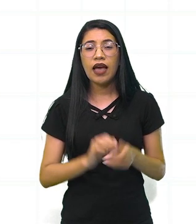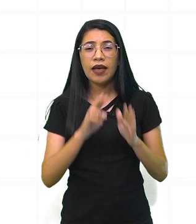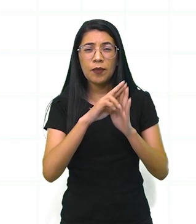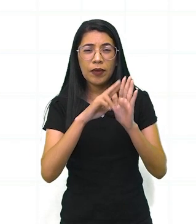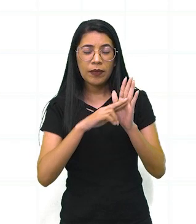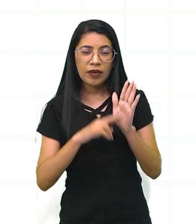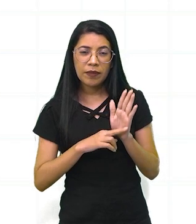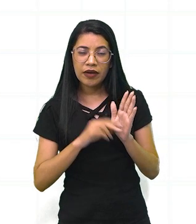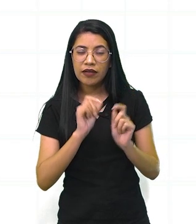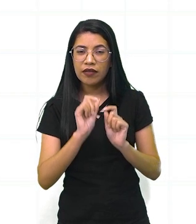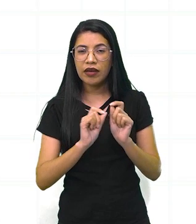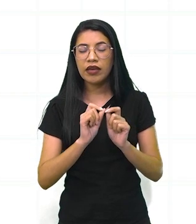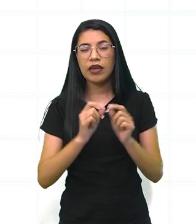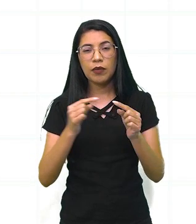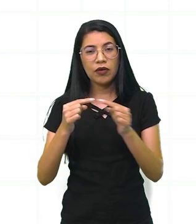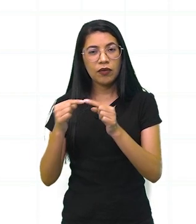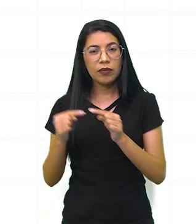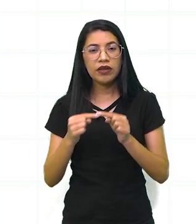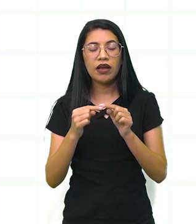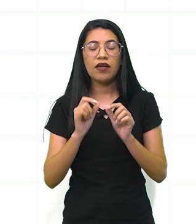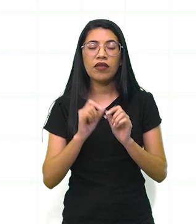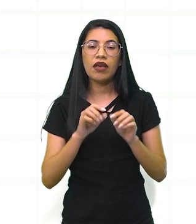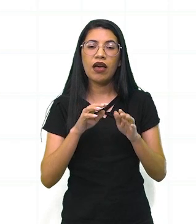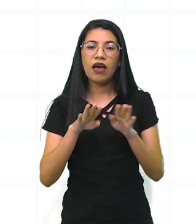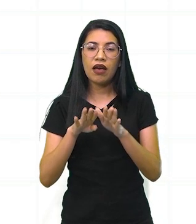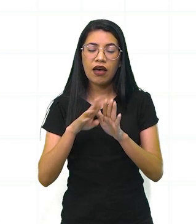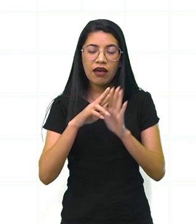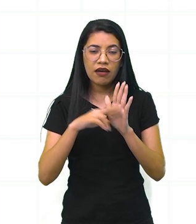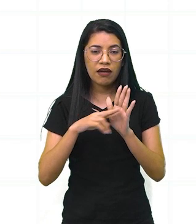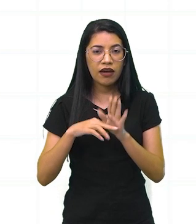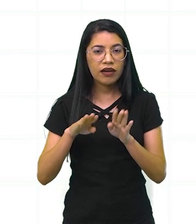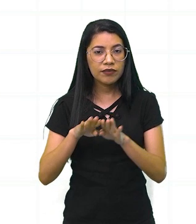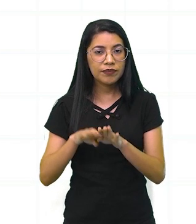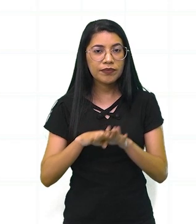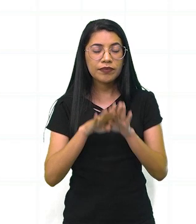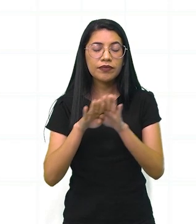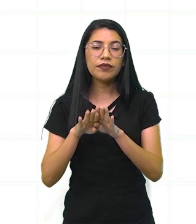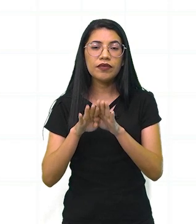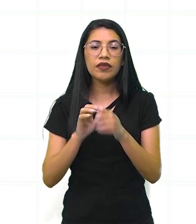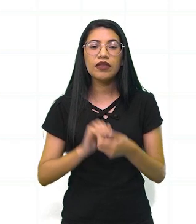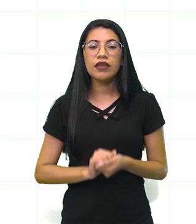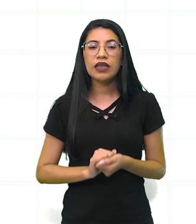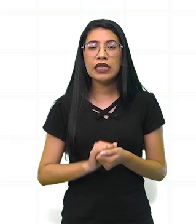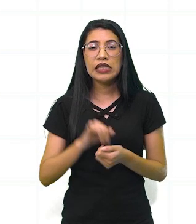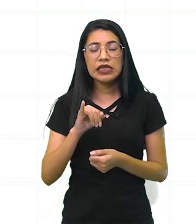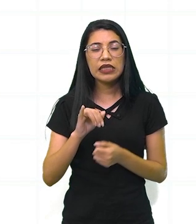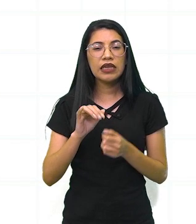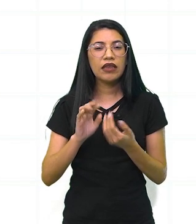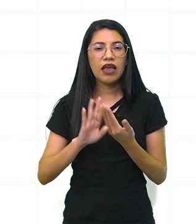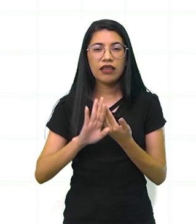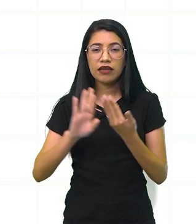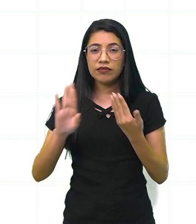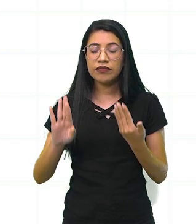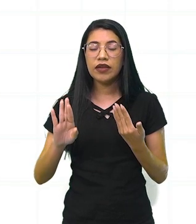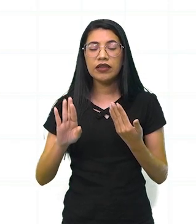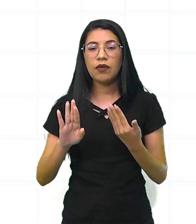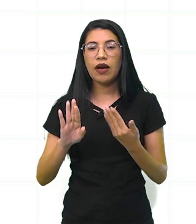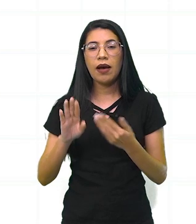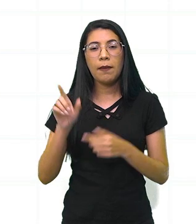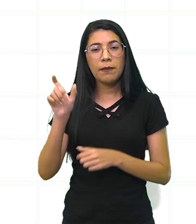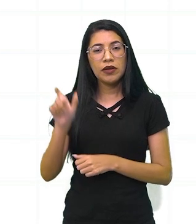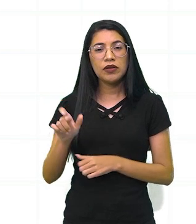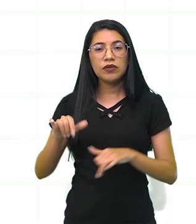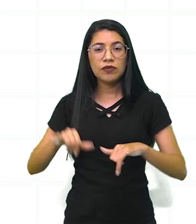chamada Norma culta quanto mais distante dela mais estigmatizado é o falante que que isso